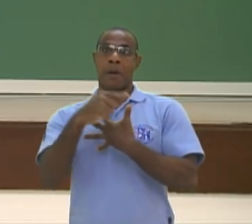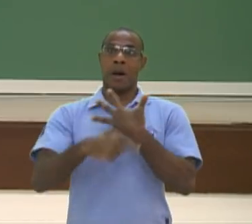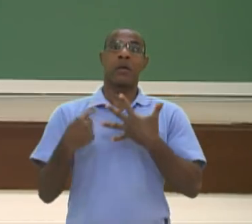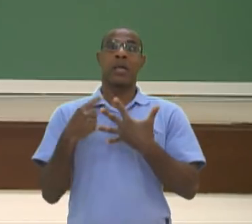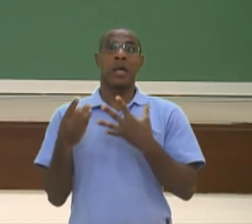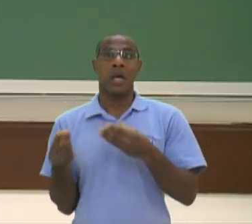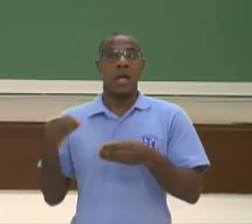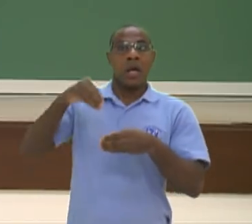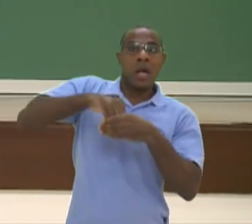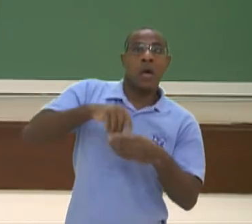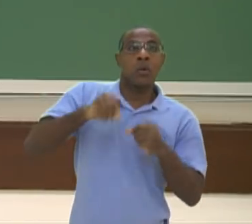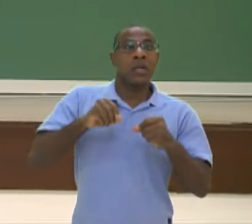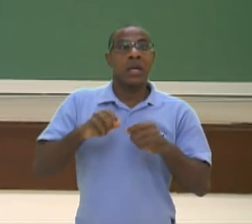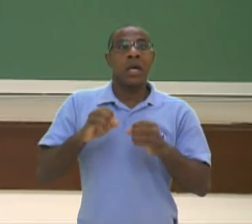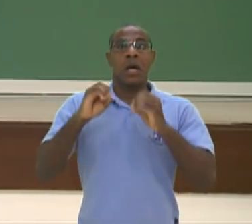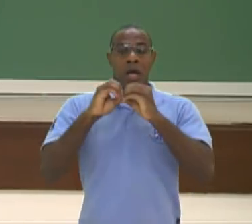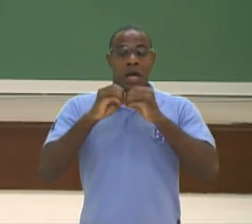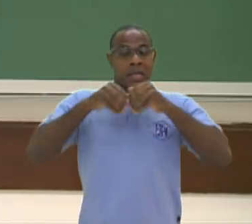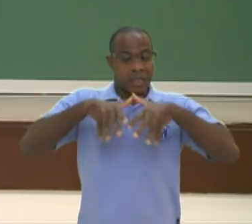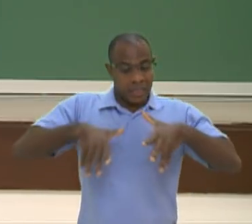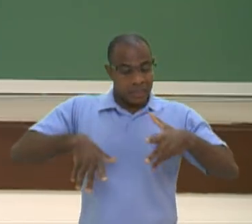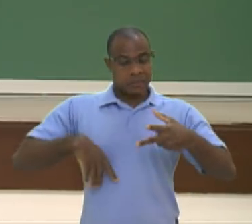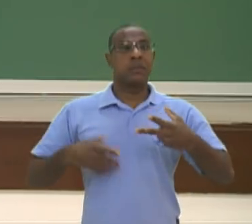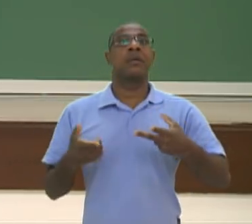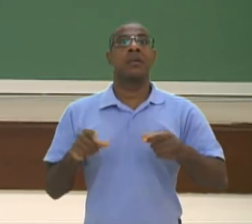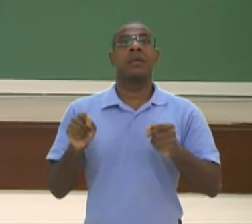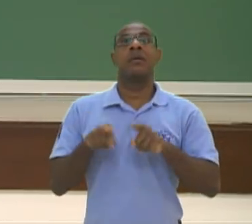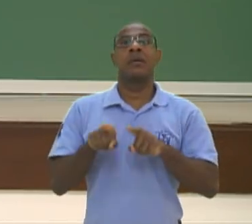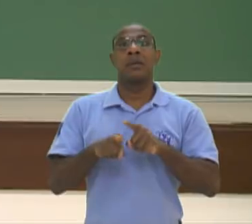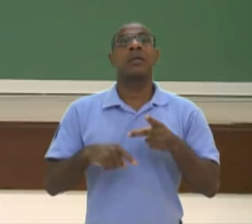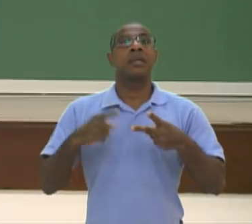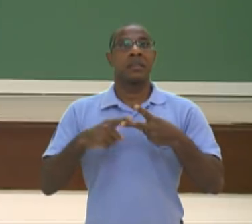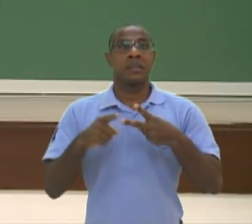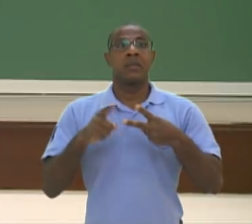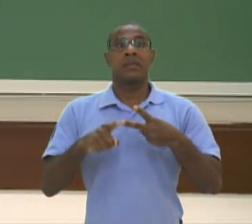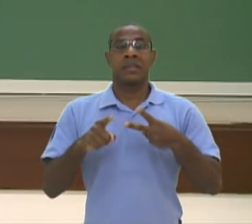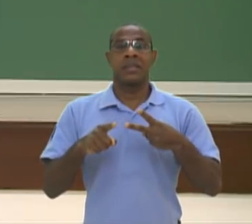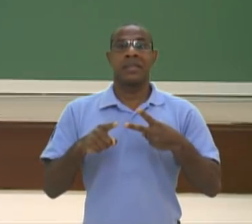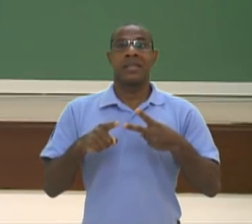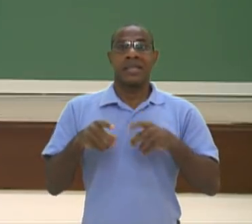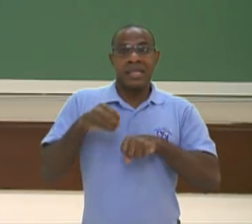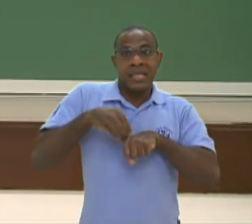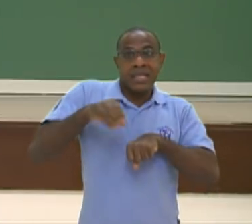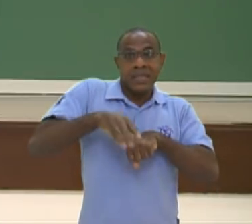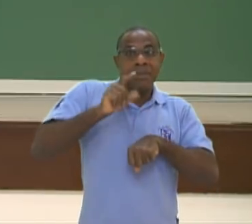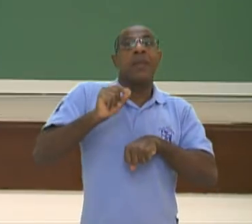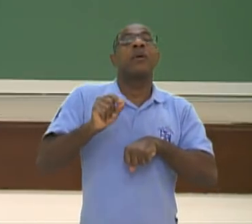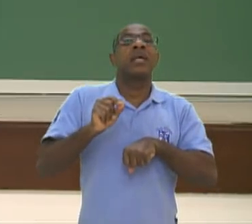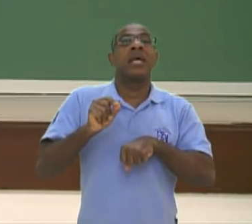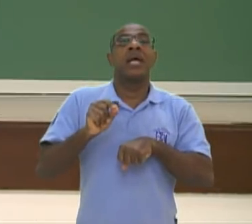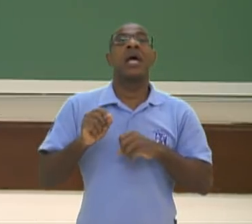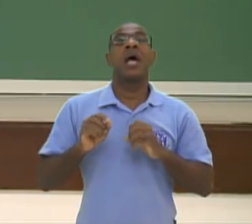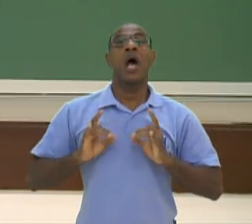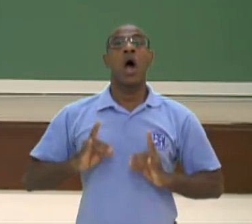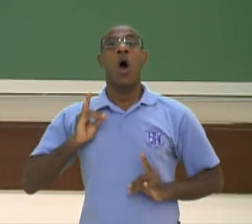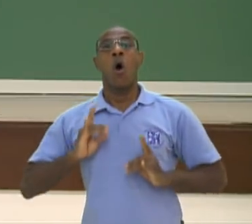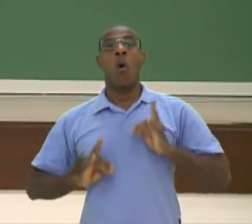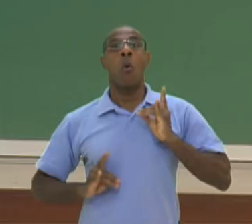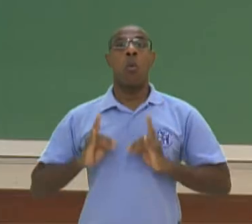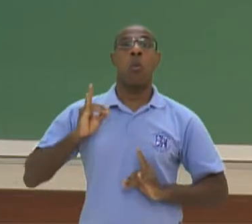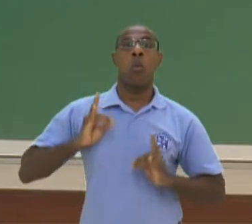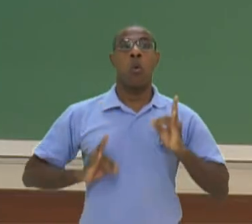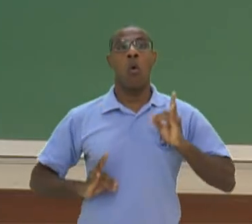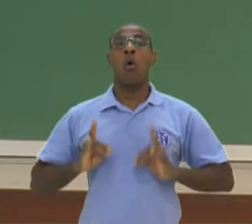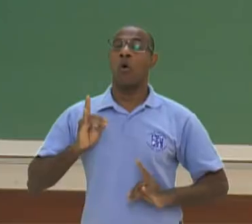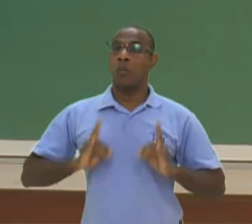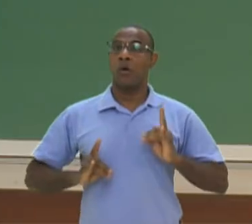glândulas, que são estruturas que produzem e liberam hormônios, tá? E os hormônios são essas substâncias